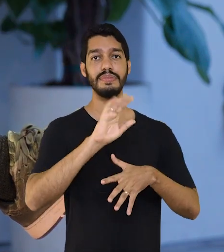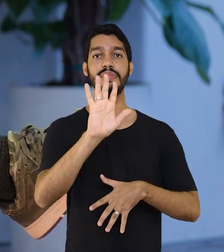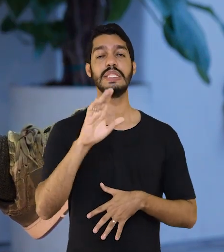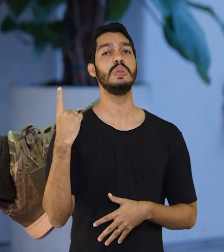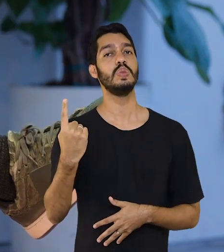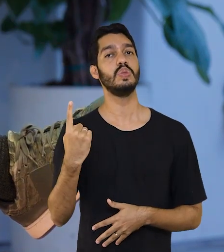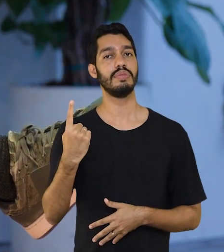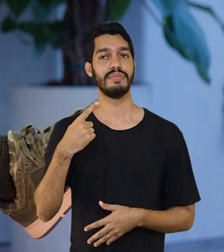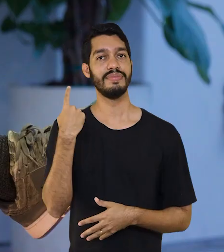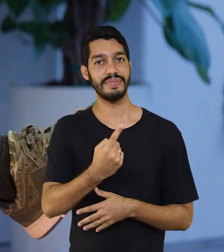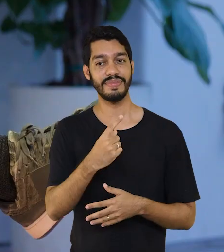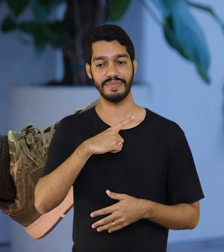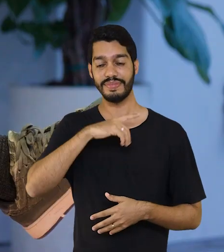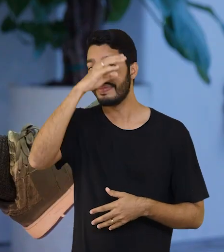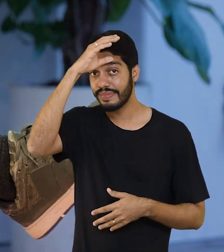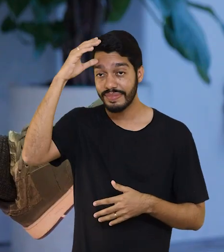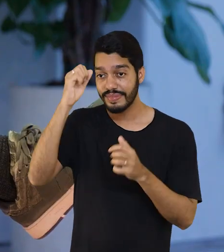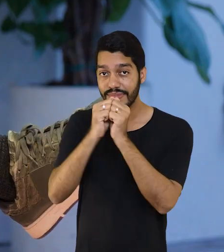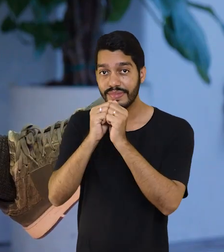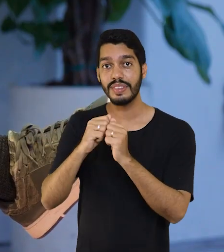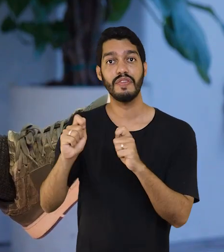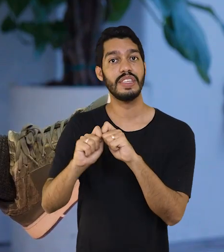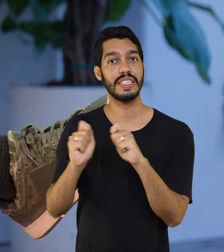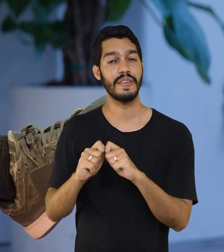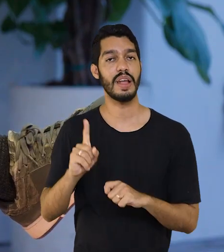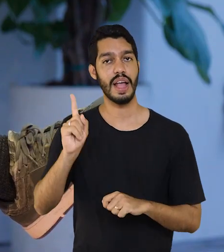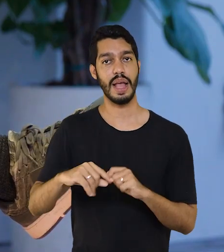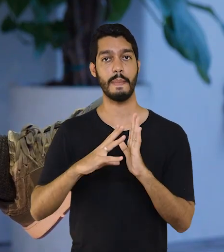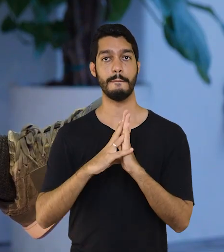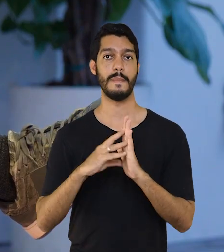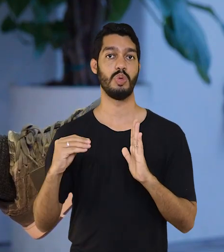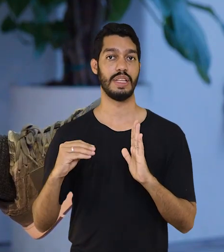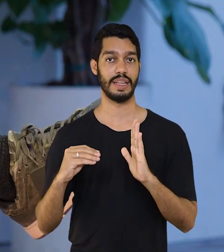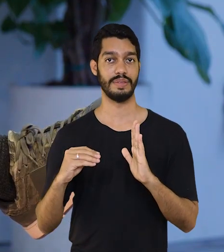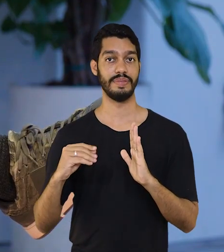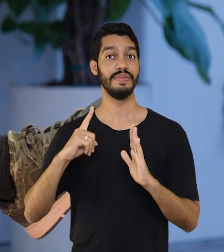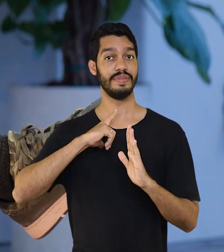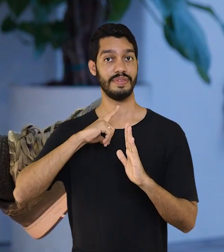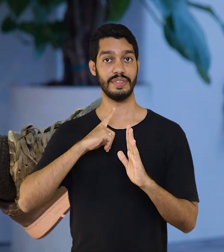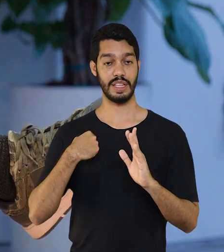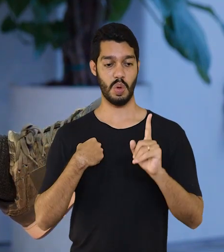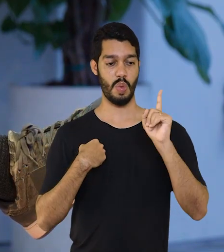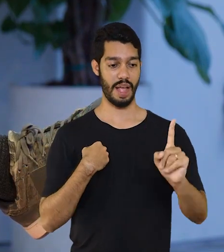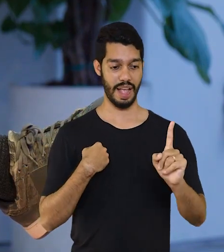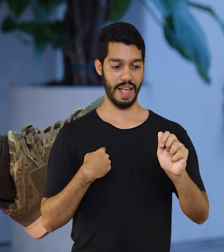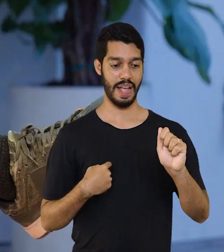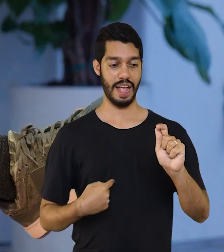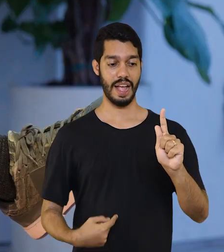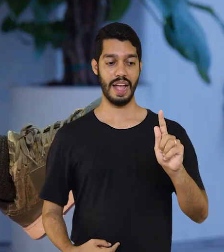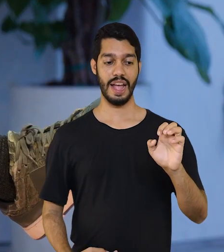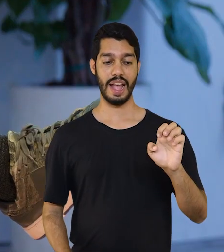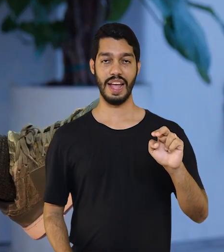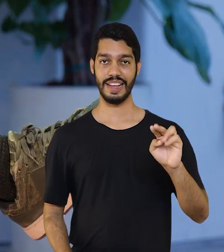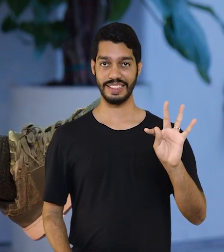agora, uma das coisas que a gente está fazendo com vários dos nossos clientes globalmente é fazer um modelo agent to agent. Aí eu vou falar um